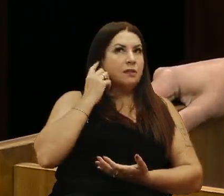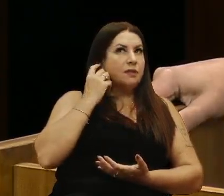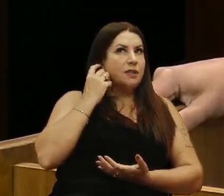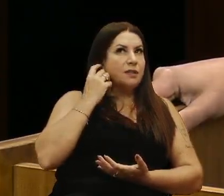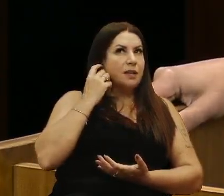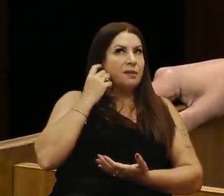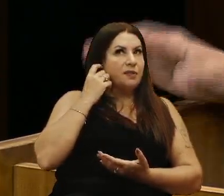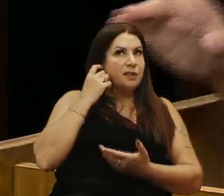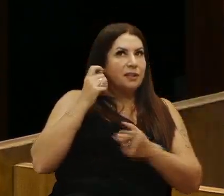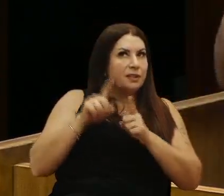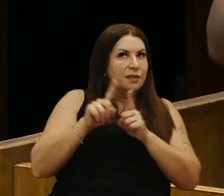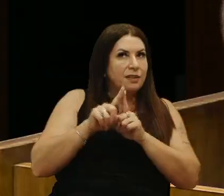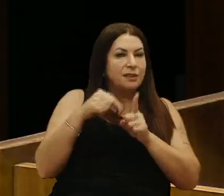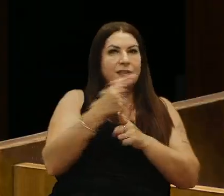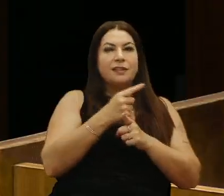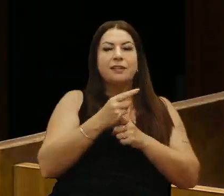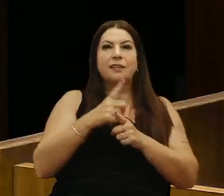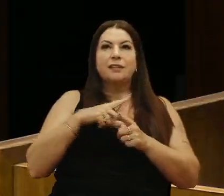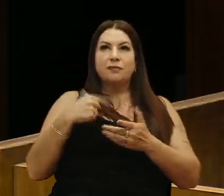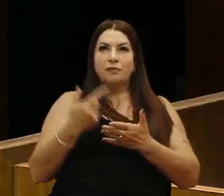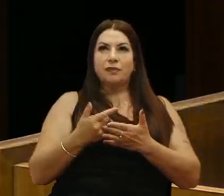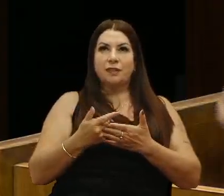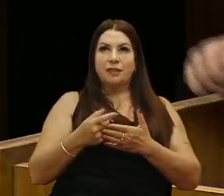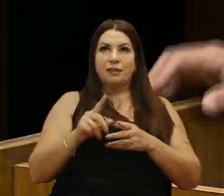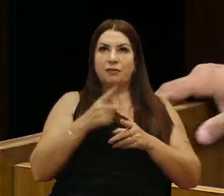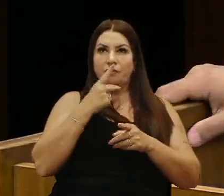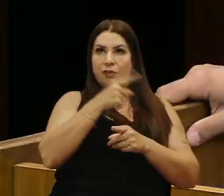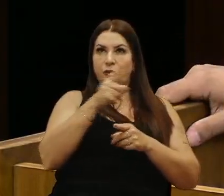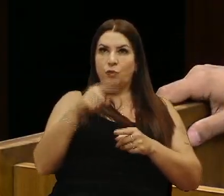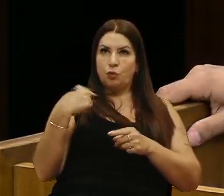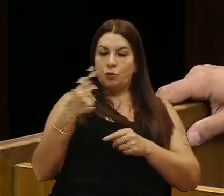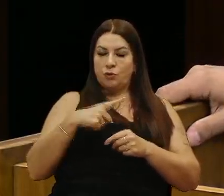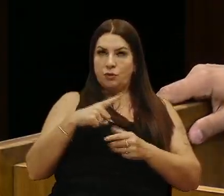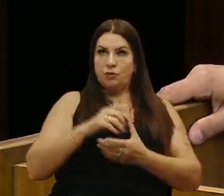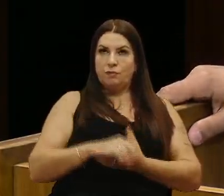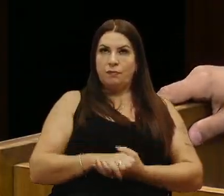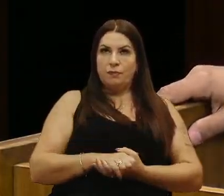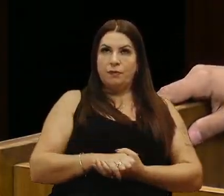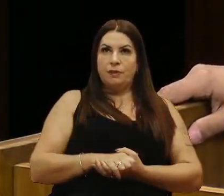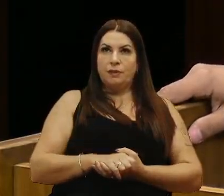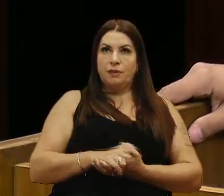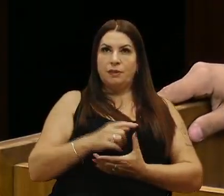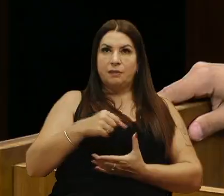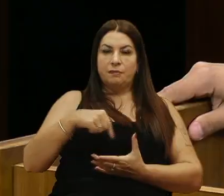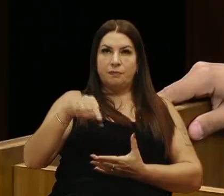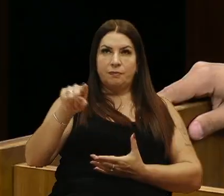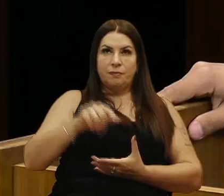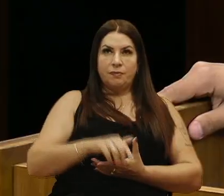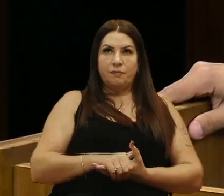Então é só para deixar bem enegrecido onde nós estamos e para onde vamos.